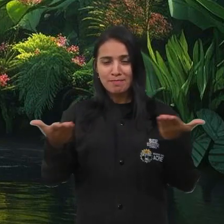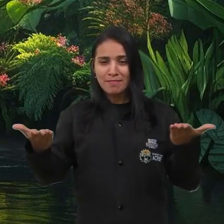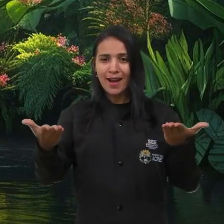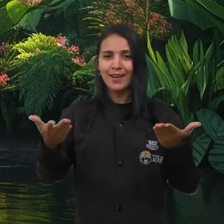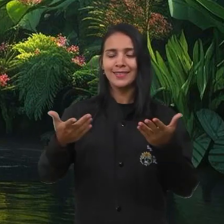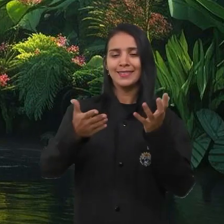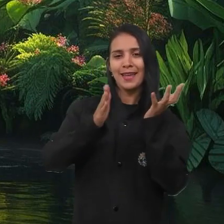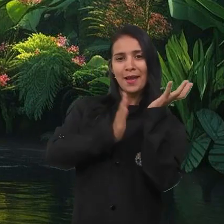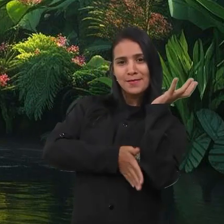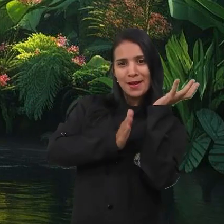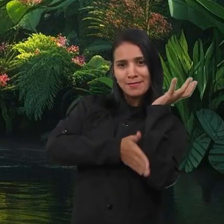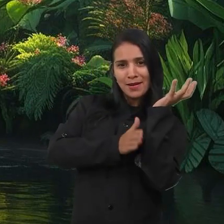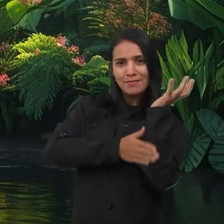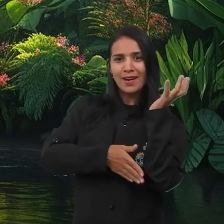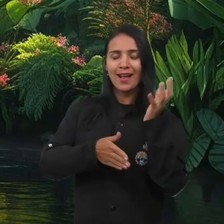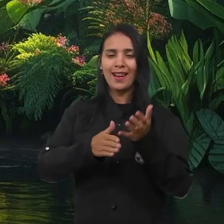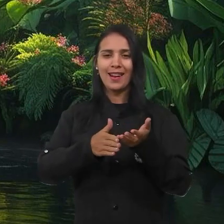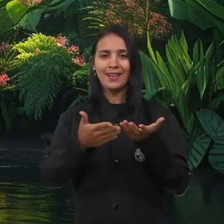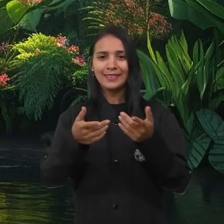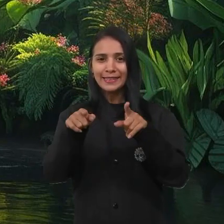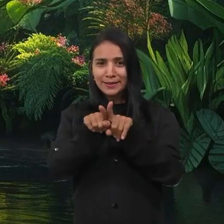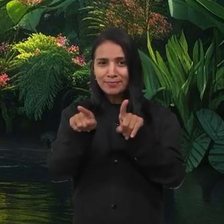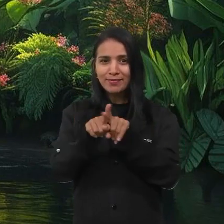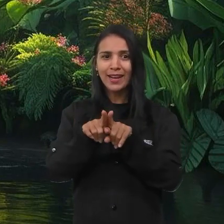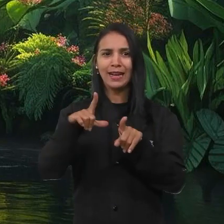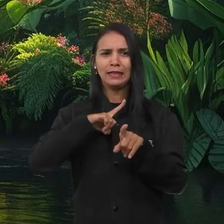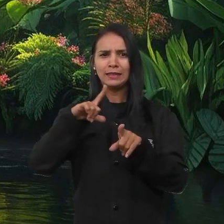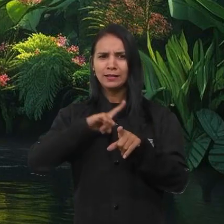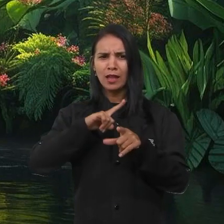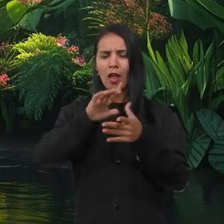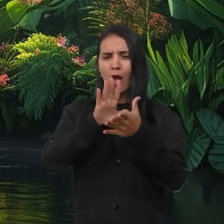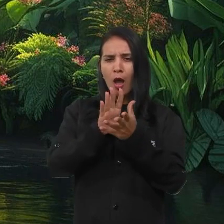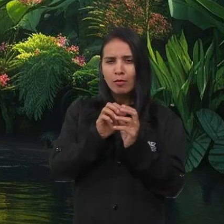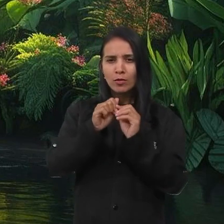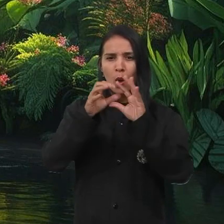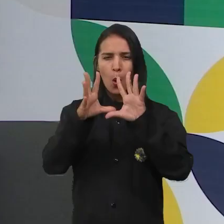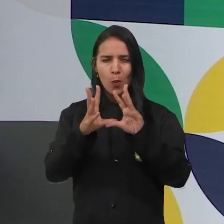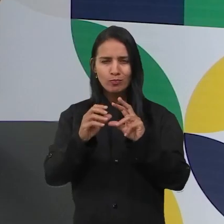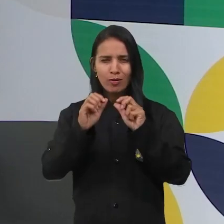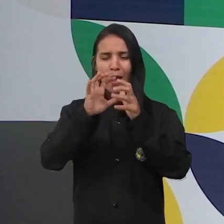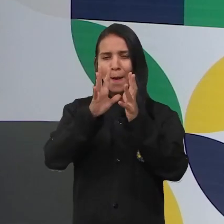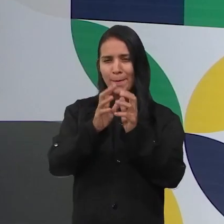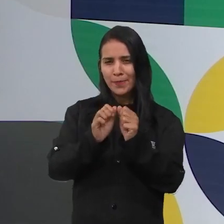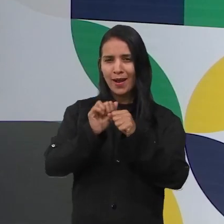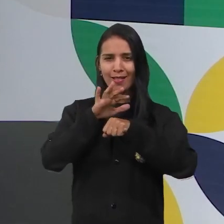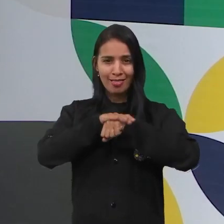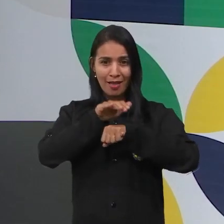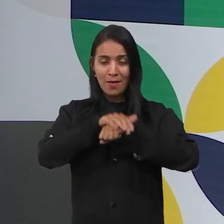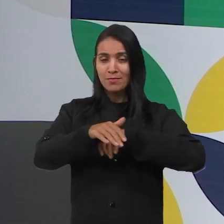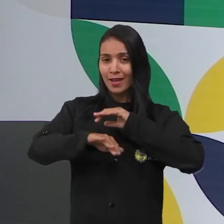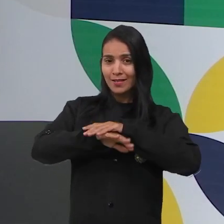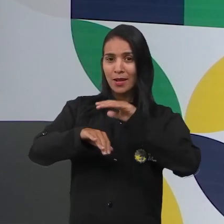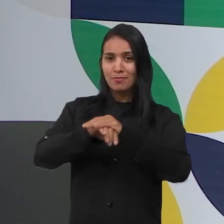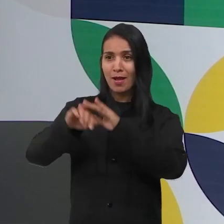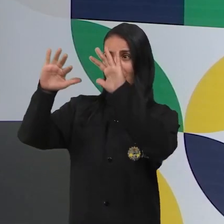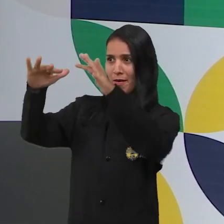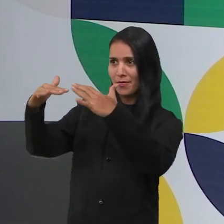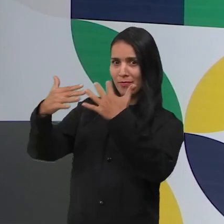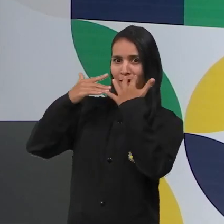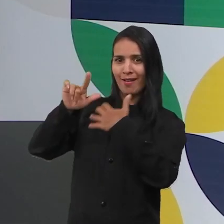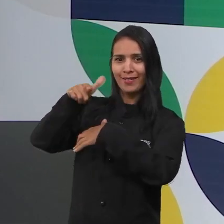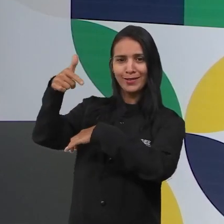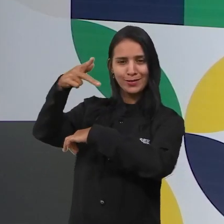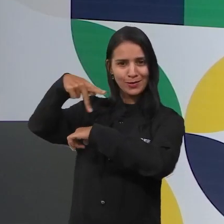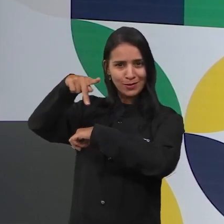gente também tem um artesanato muito rico, muito diverso, que atrai olhares aí de muitas pessoas,